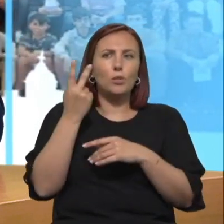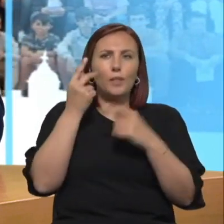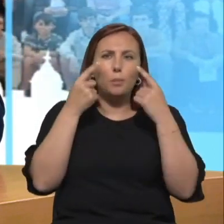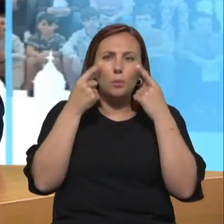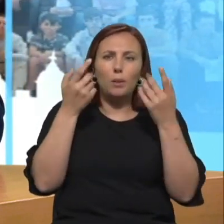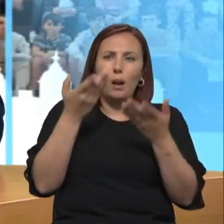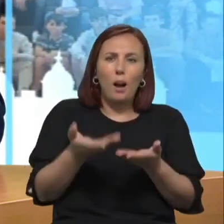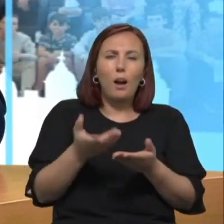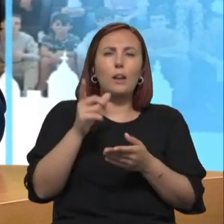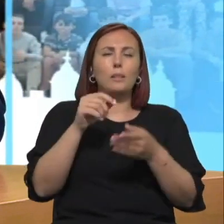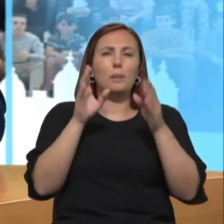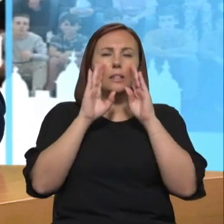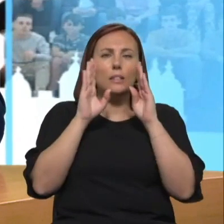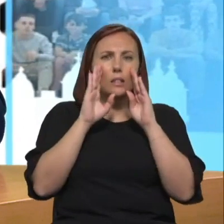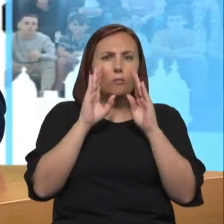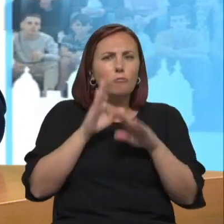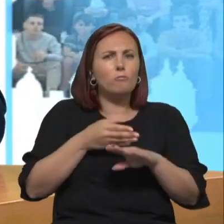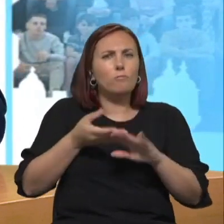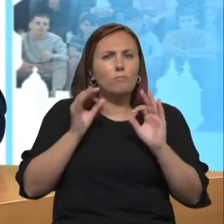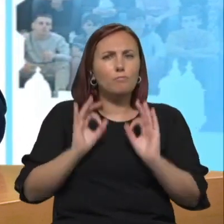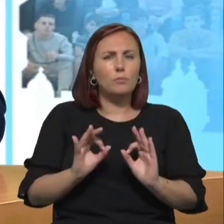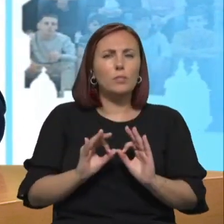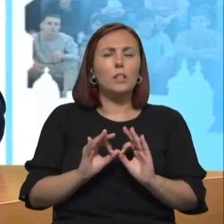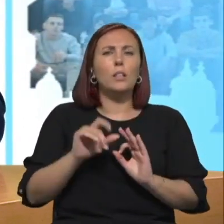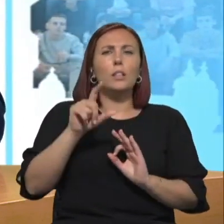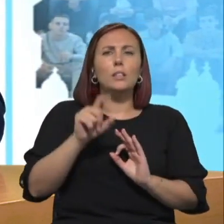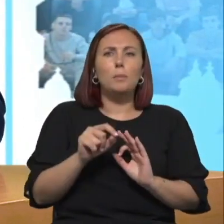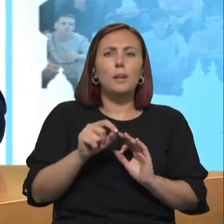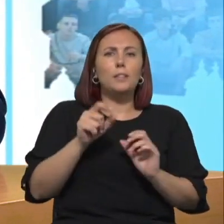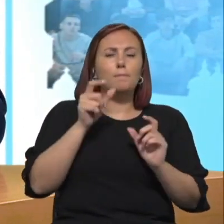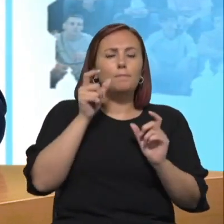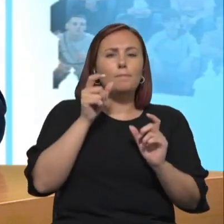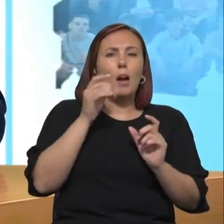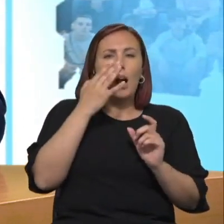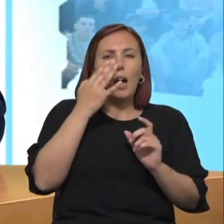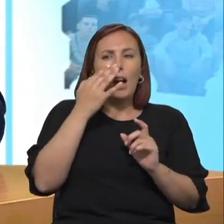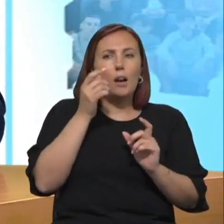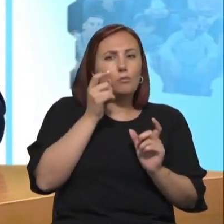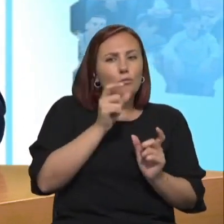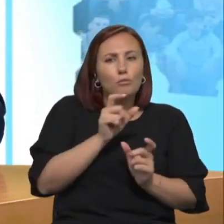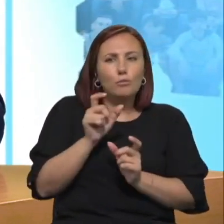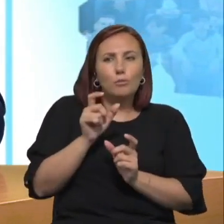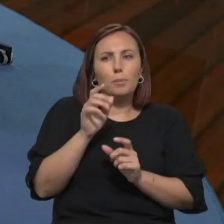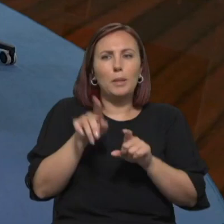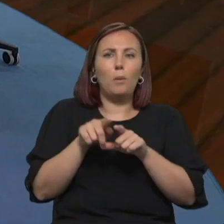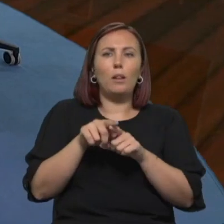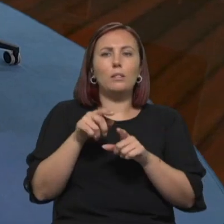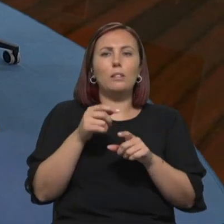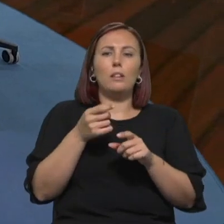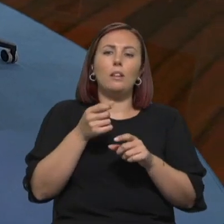uma atenção muito grande e, sobretudo, portanto, uma grande vigilância para não se deixarem enganar